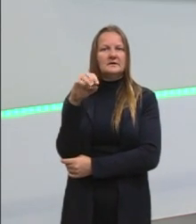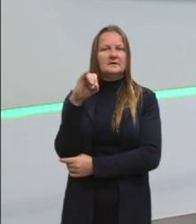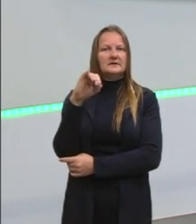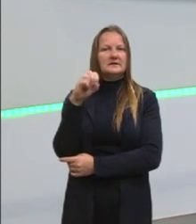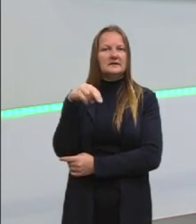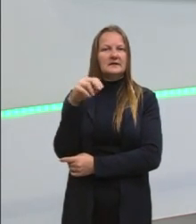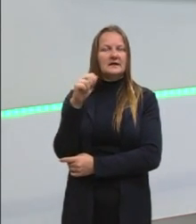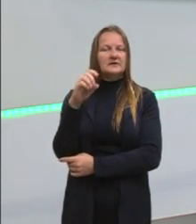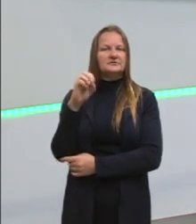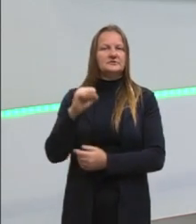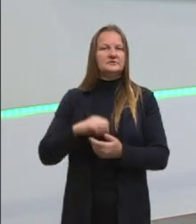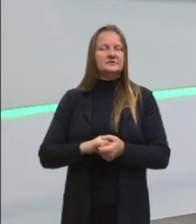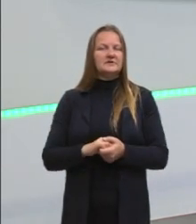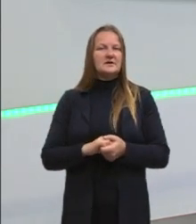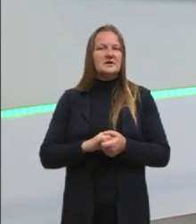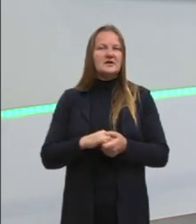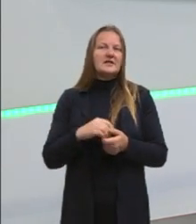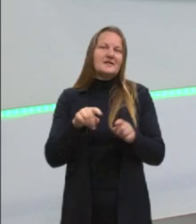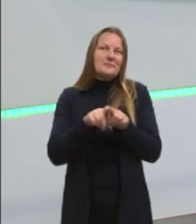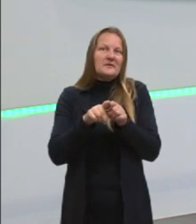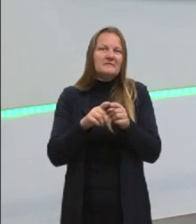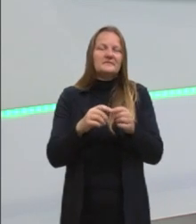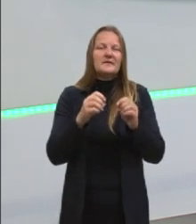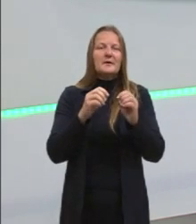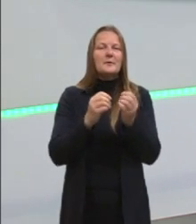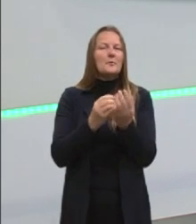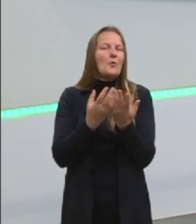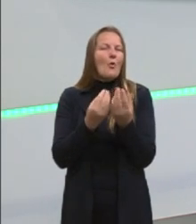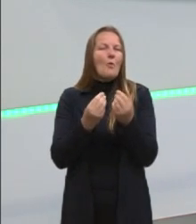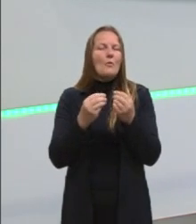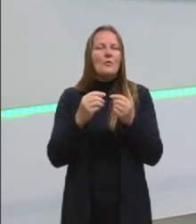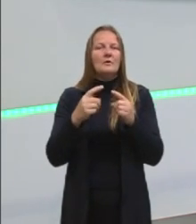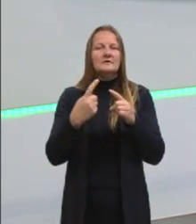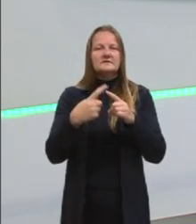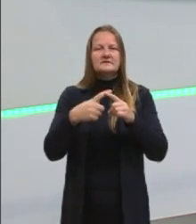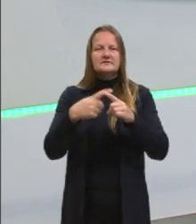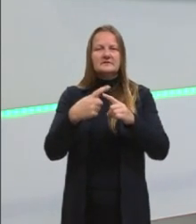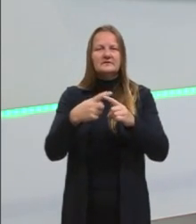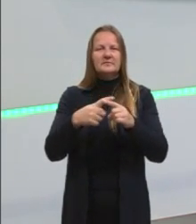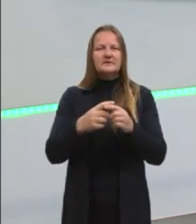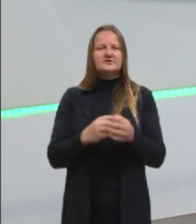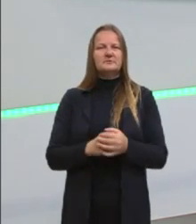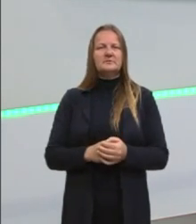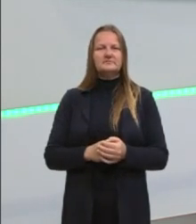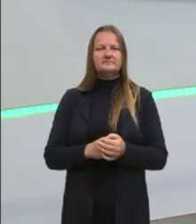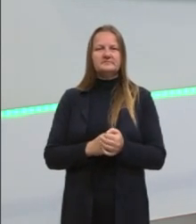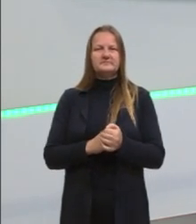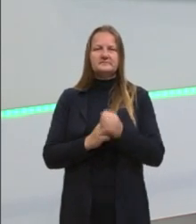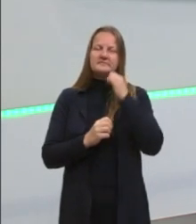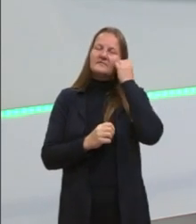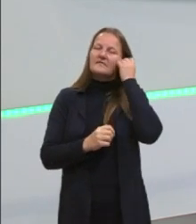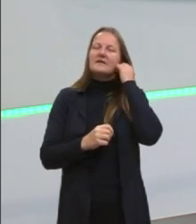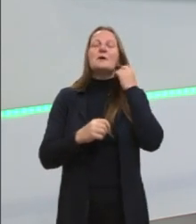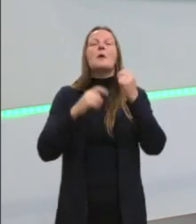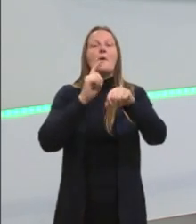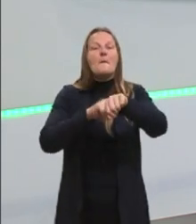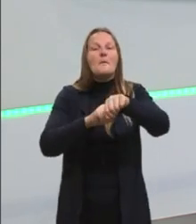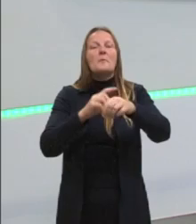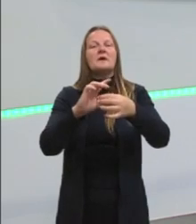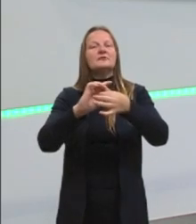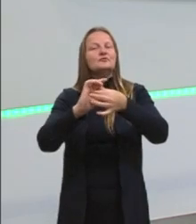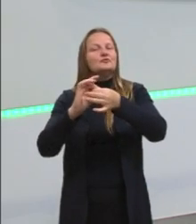essas grandes paradigmas né o filósofo Como fala isso né são paradigmas são momentos históricos